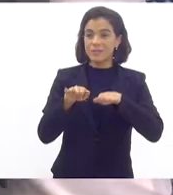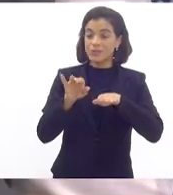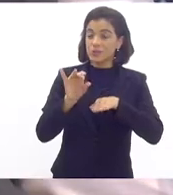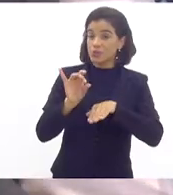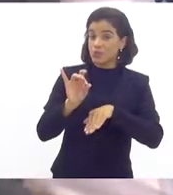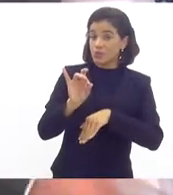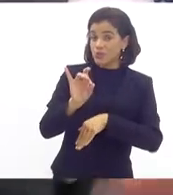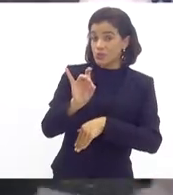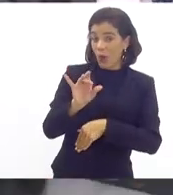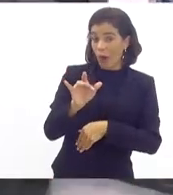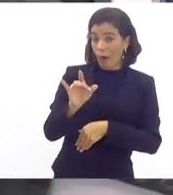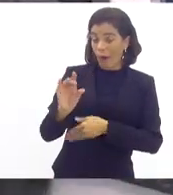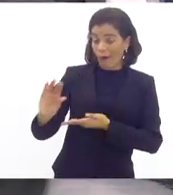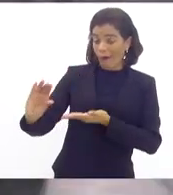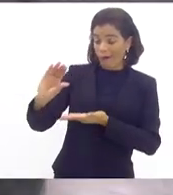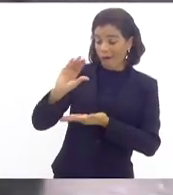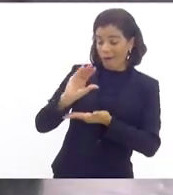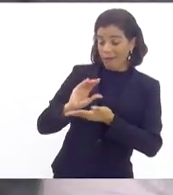retorna da União